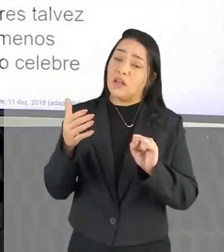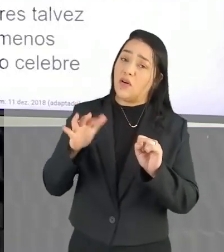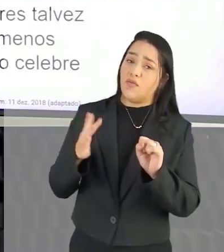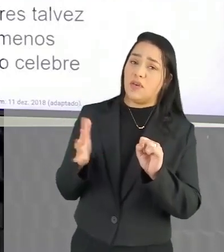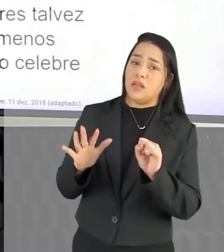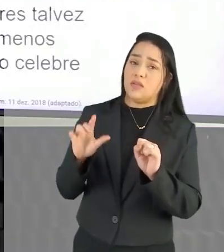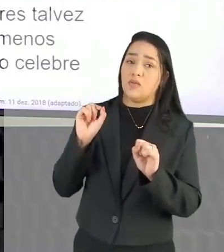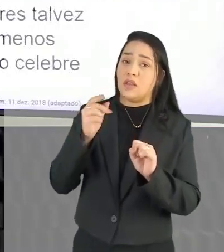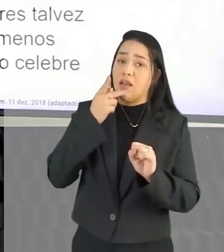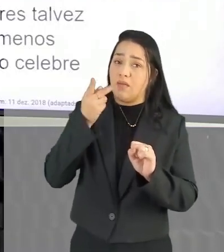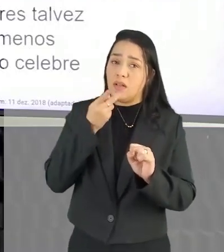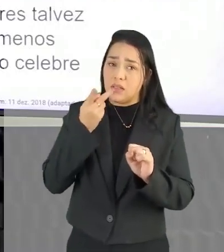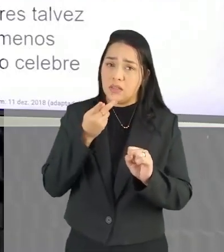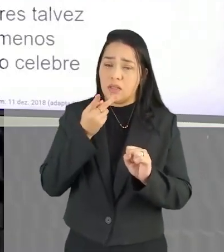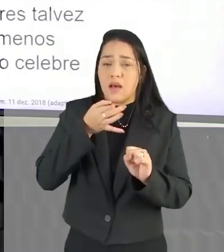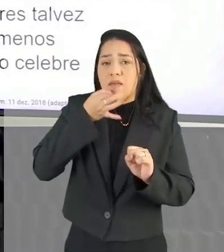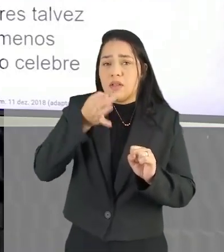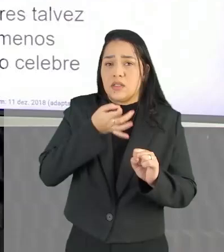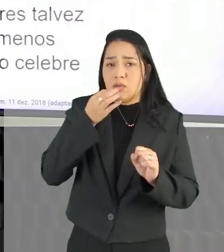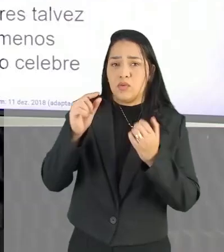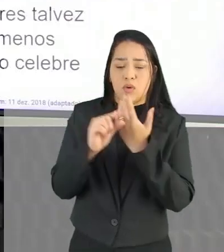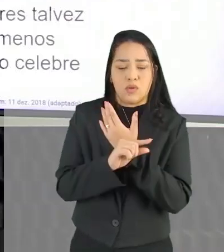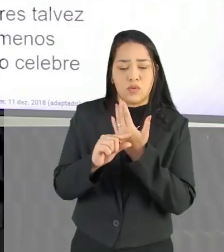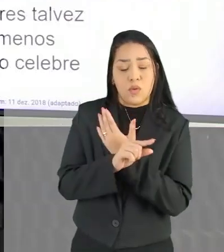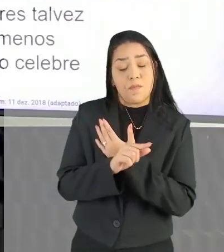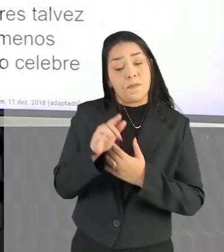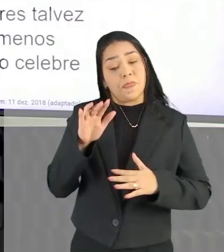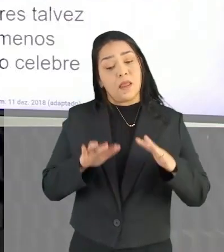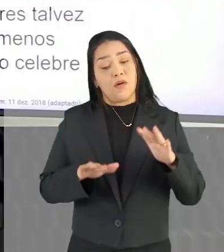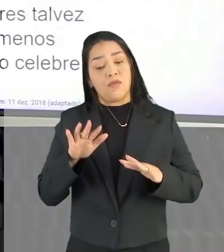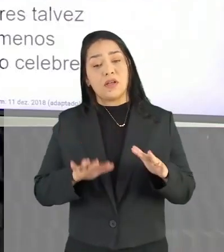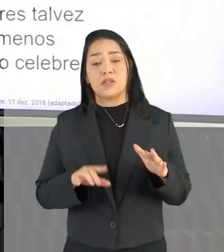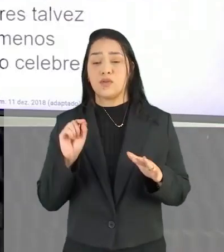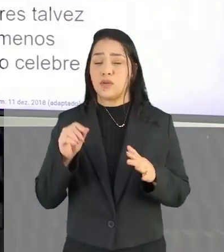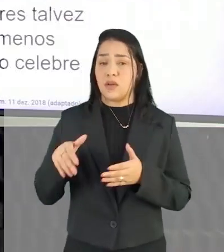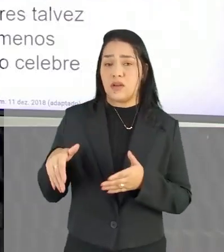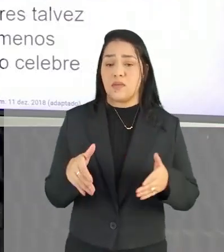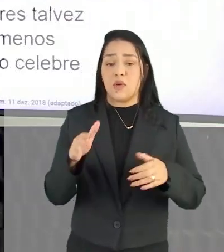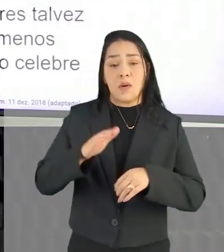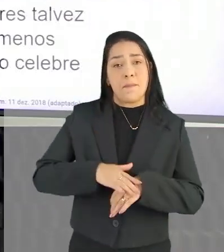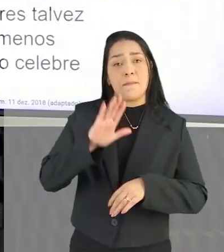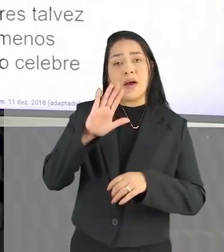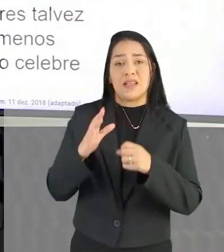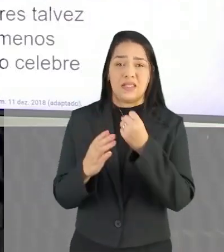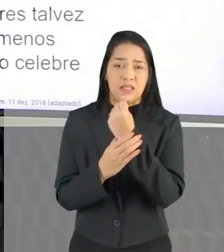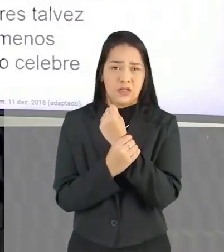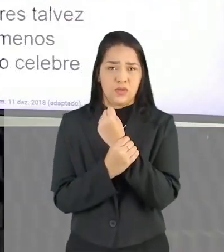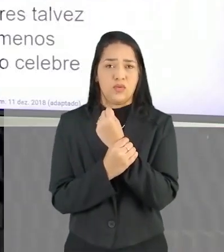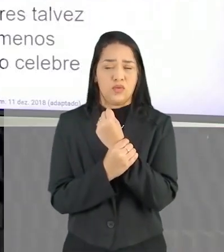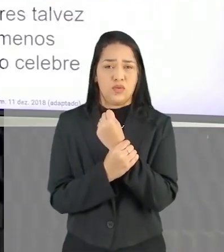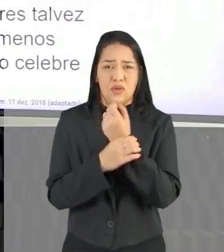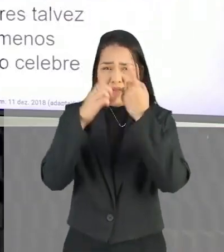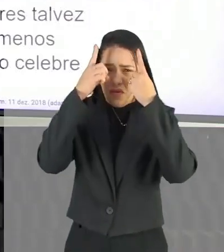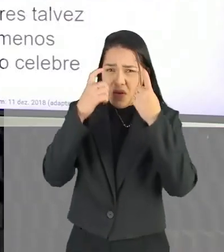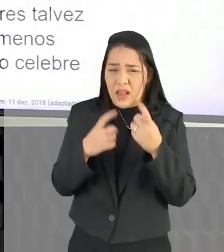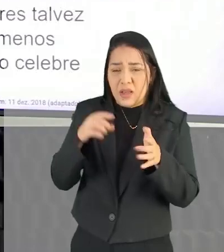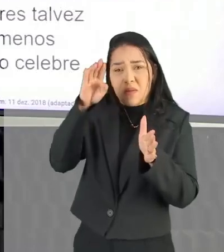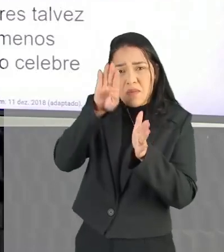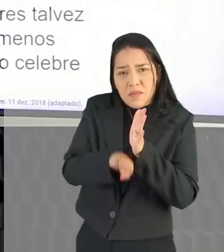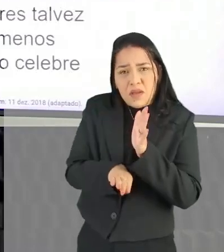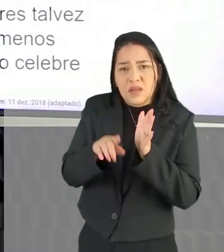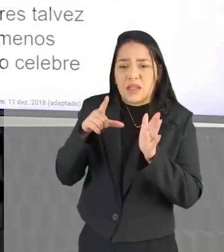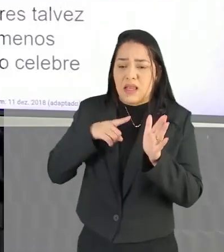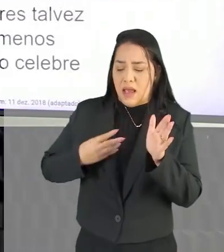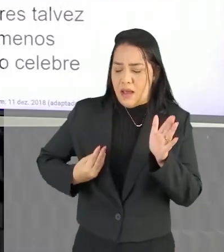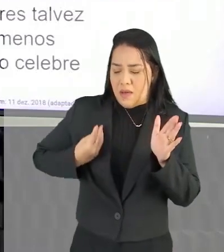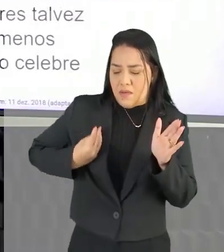sinalização da opinião do autor. Então, fazer tudo isso, talvez, seja um caminho mais seguro e menos violento, que garanta a vida